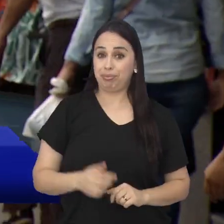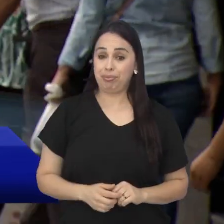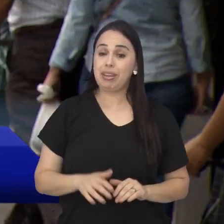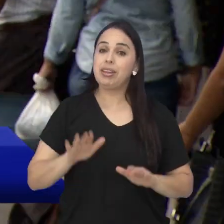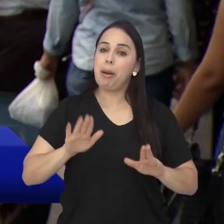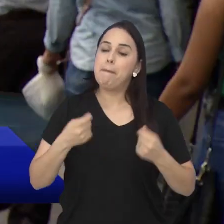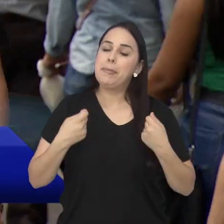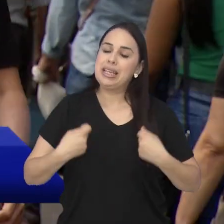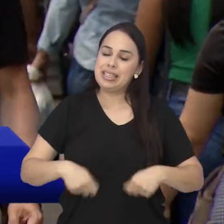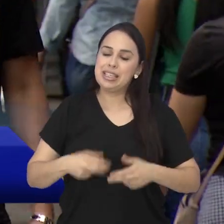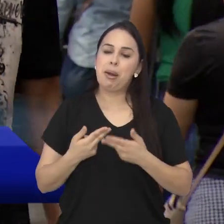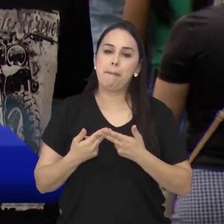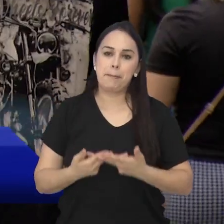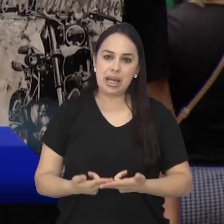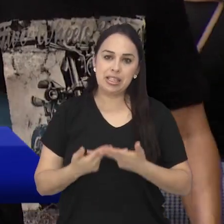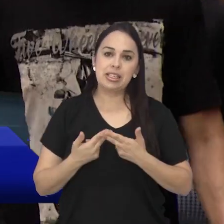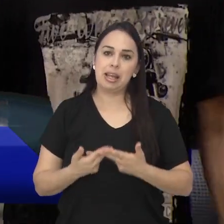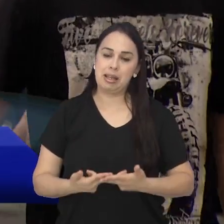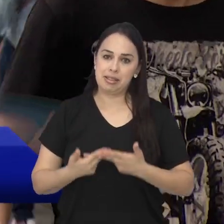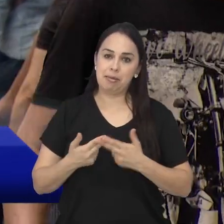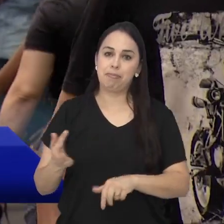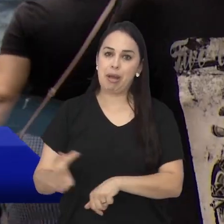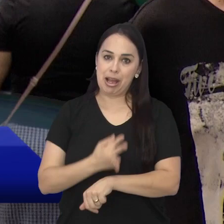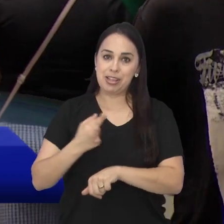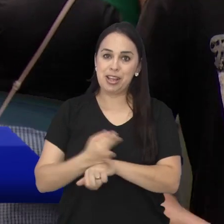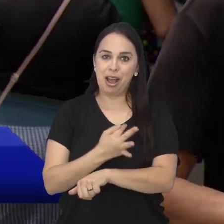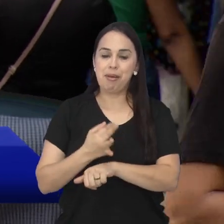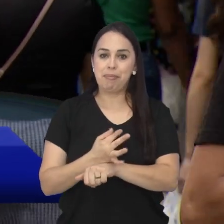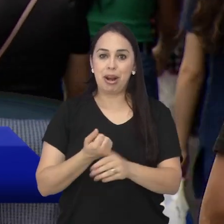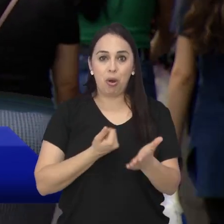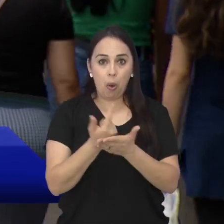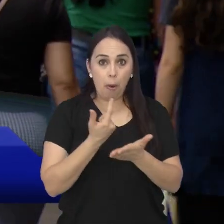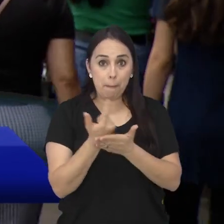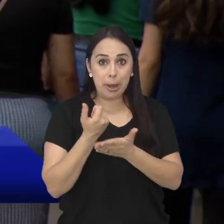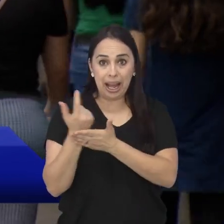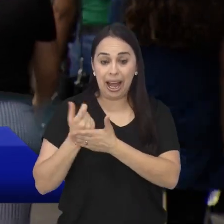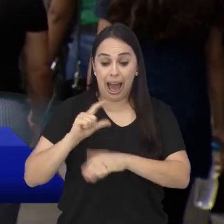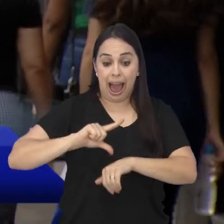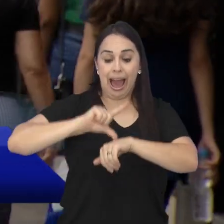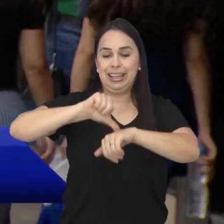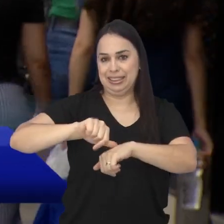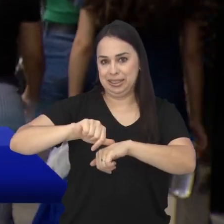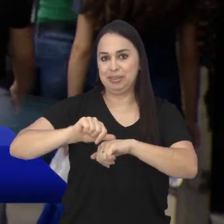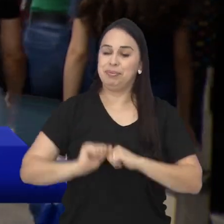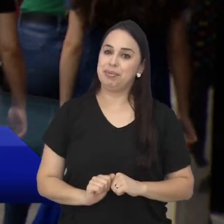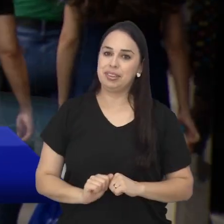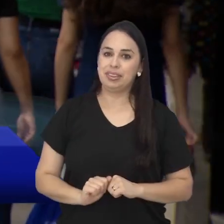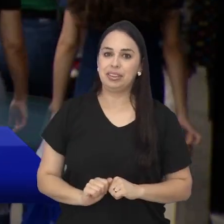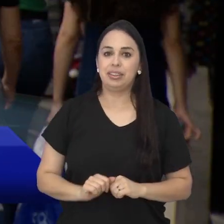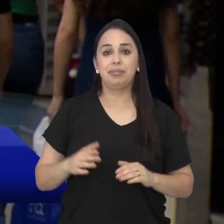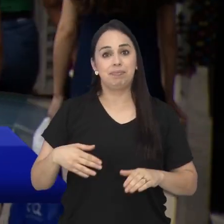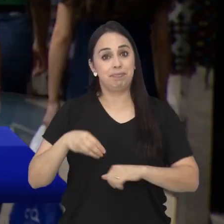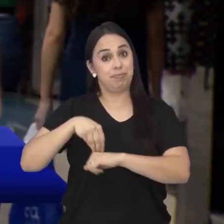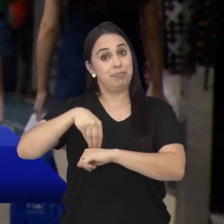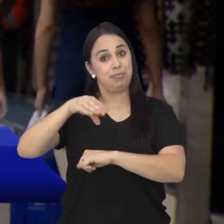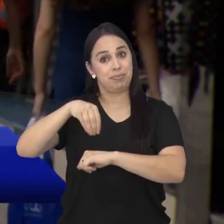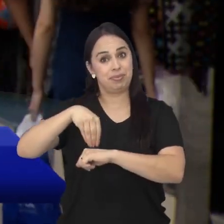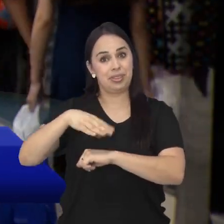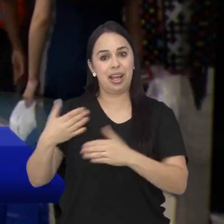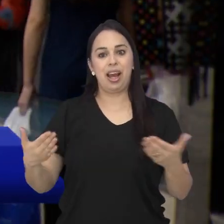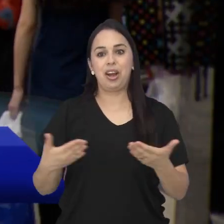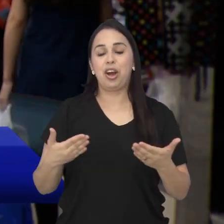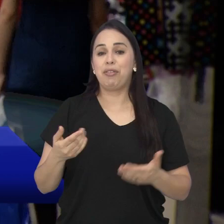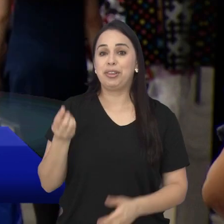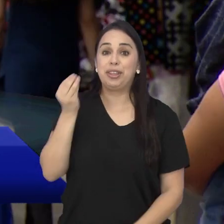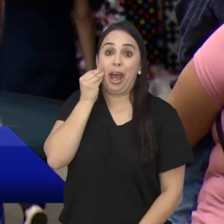cidade. Então é bom ter um pouco de paciência também para essa compra de Natal de última hora, para quem deixou para a última hora aí. Então, dado o recado,